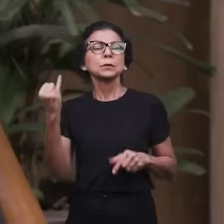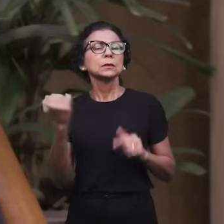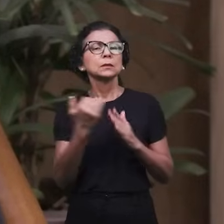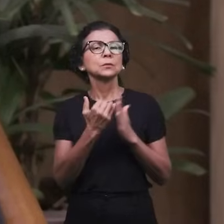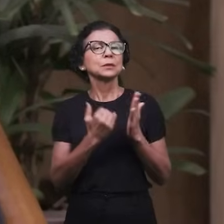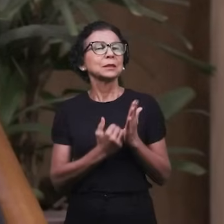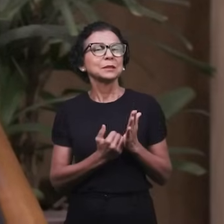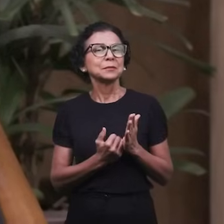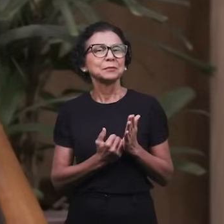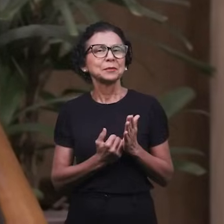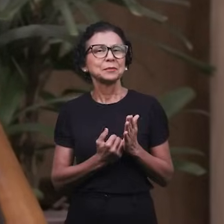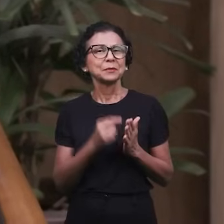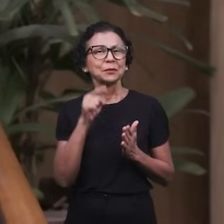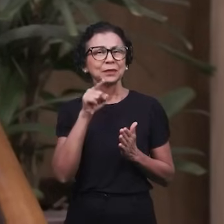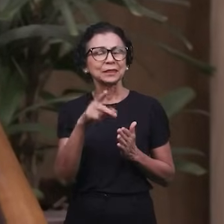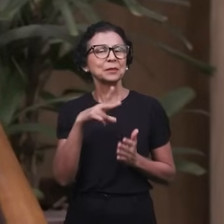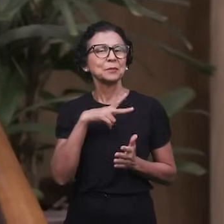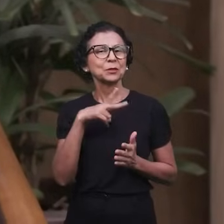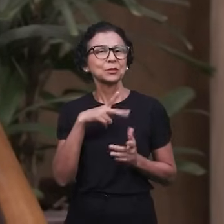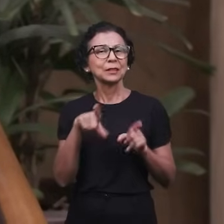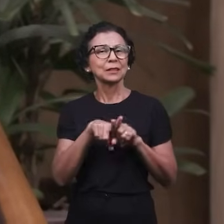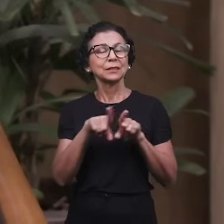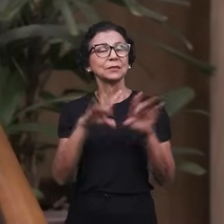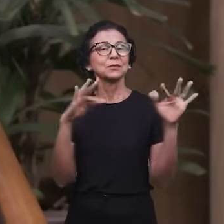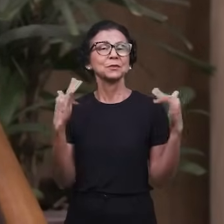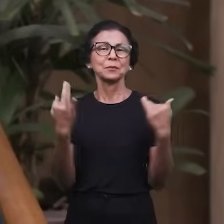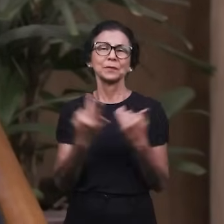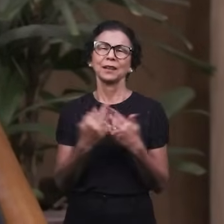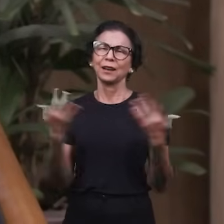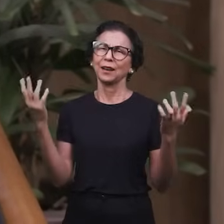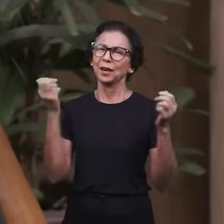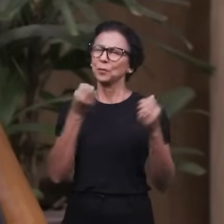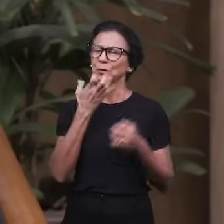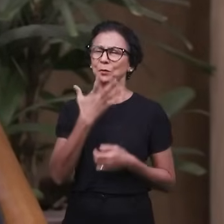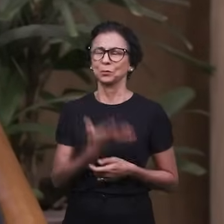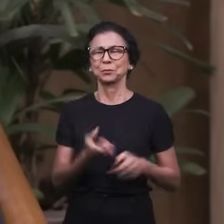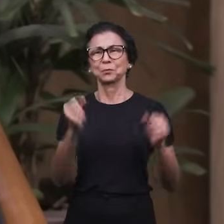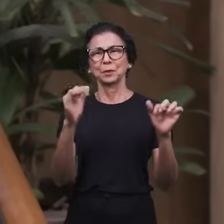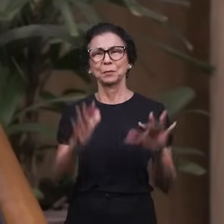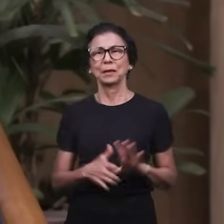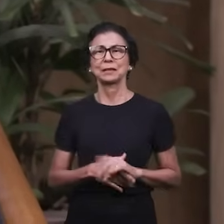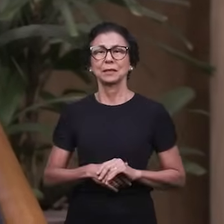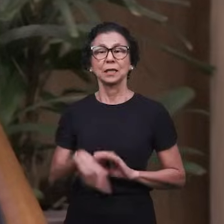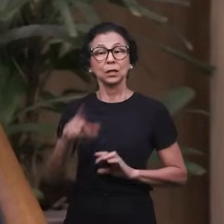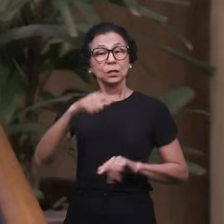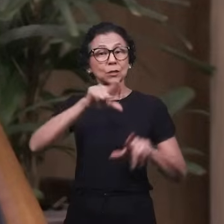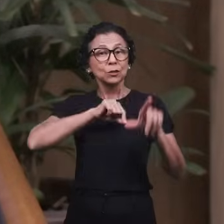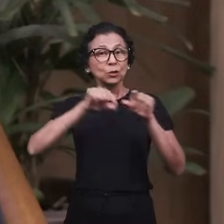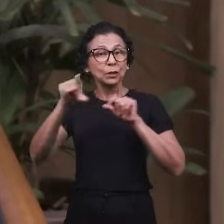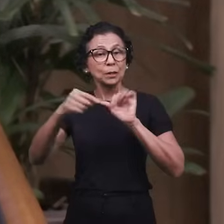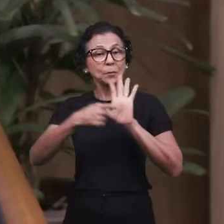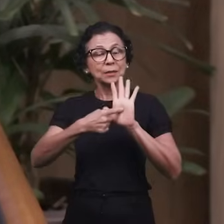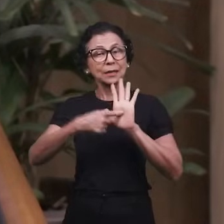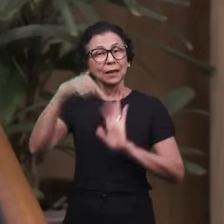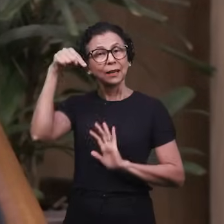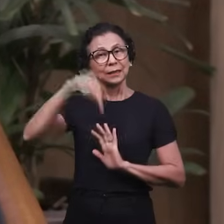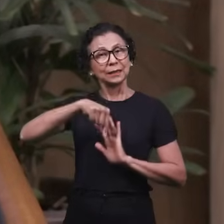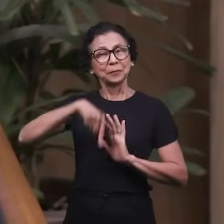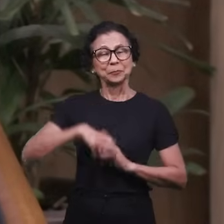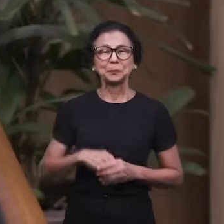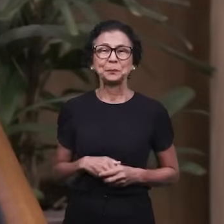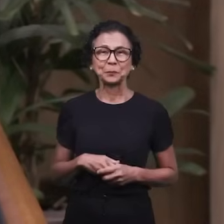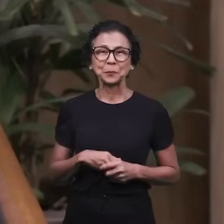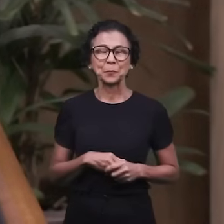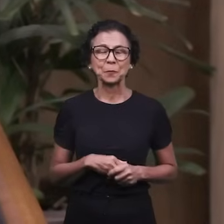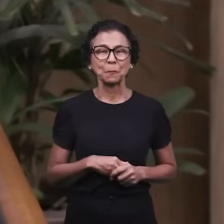para a sua família, enfim, isso para nós é uma bênção. E a gente sempre escolhe alguns para trazer aqui. Então agora, nós vamos passar para